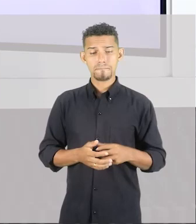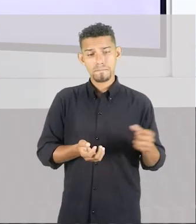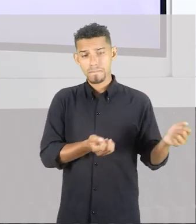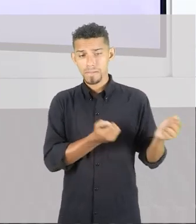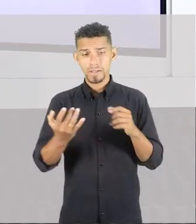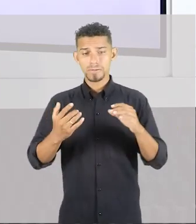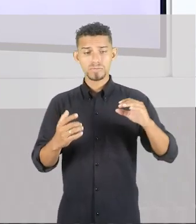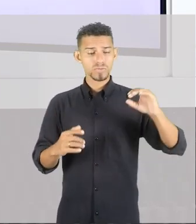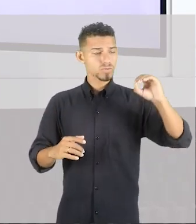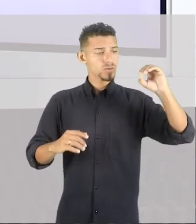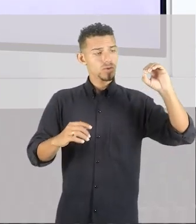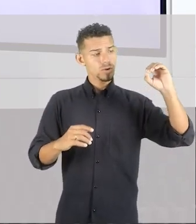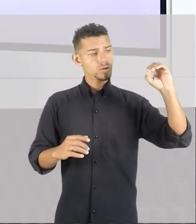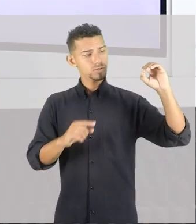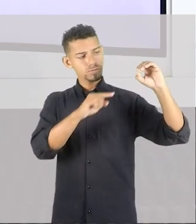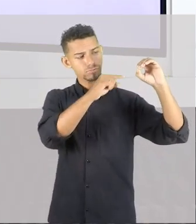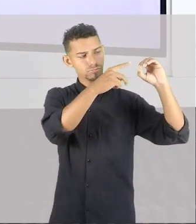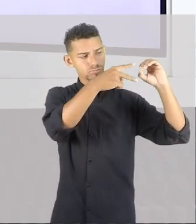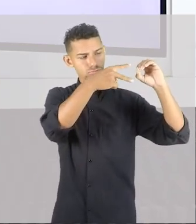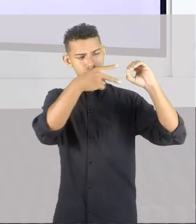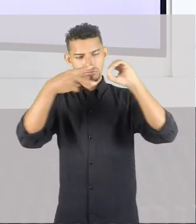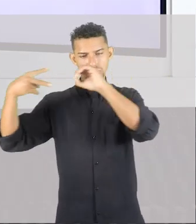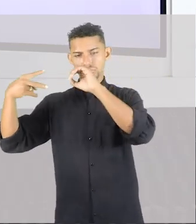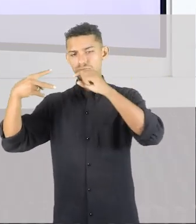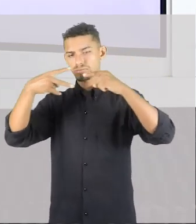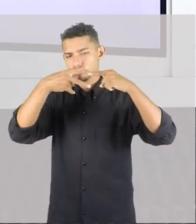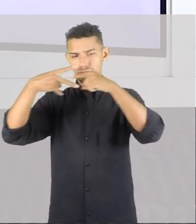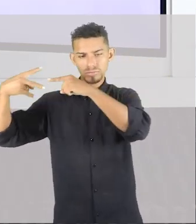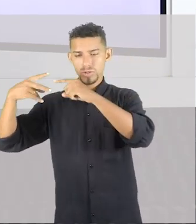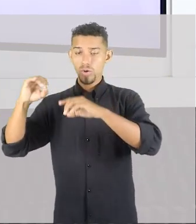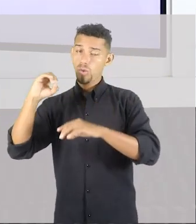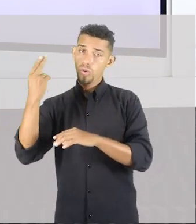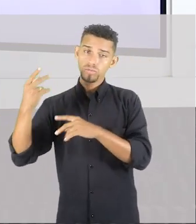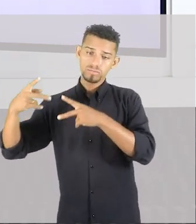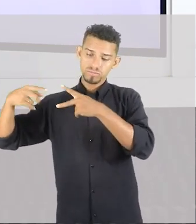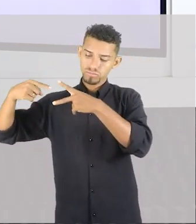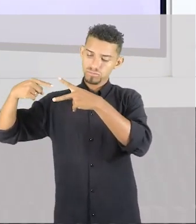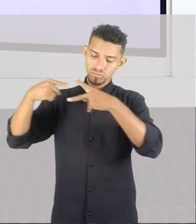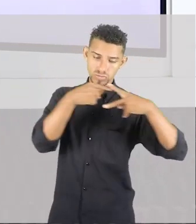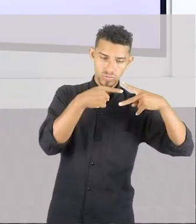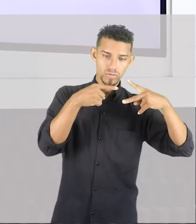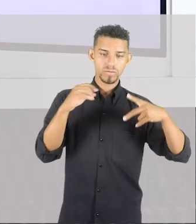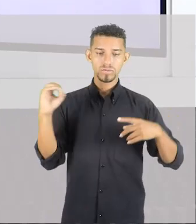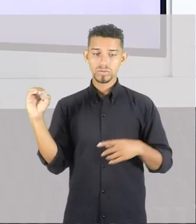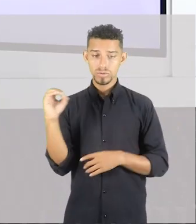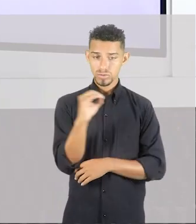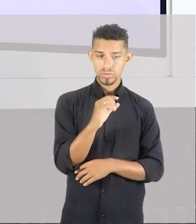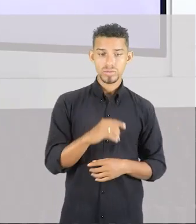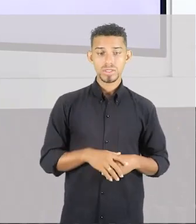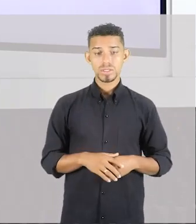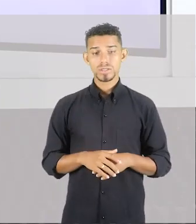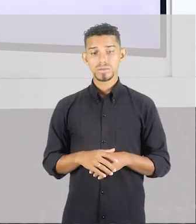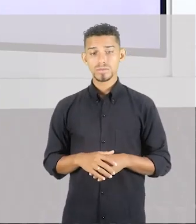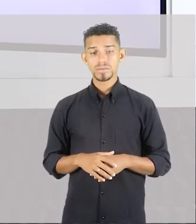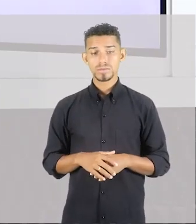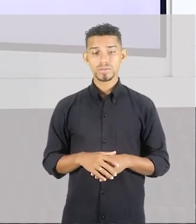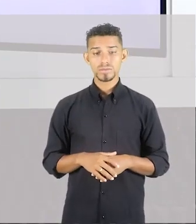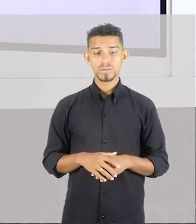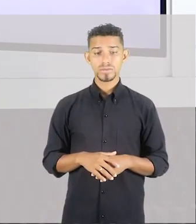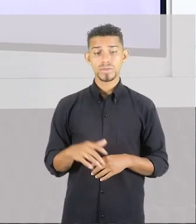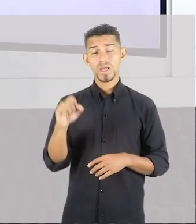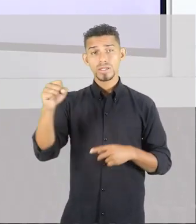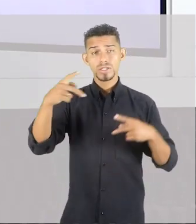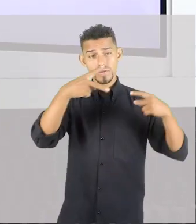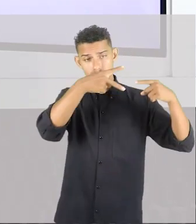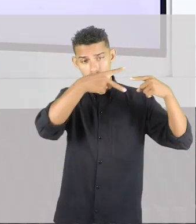Tanto indo quanto voltando, tanto faz, mas paralelamente às linhas de campo. Se for indo, o ângulo é 0